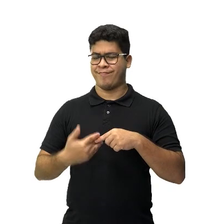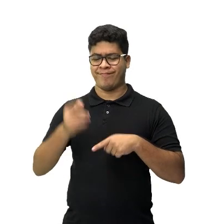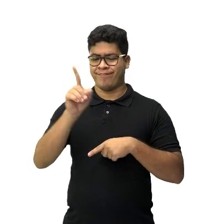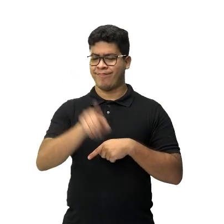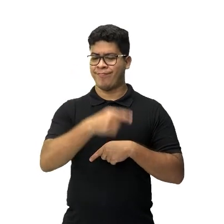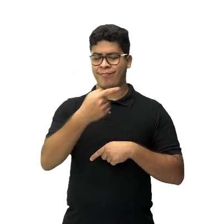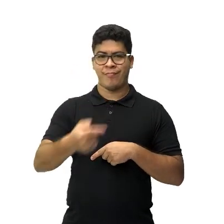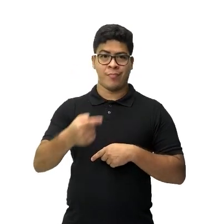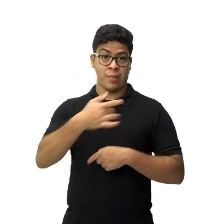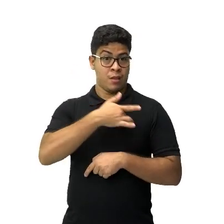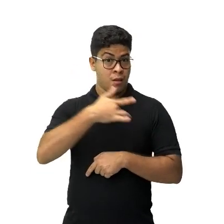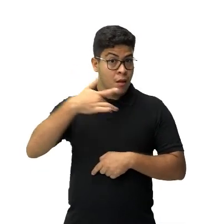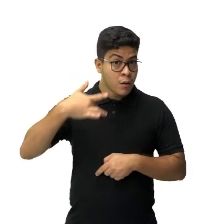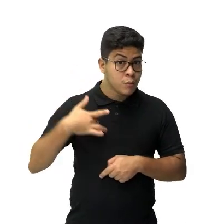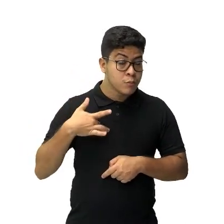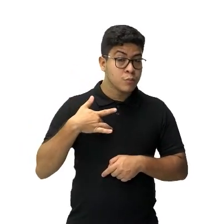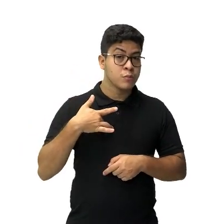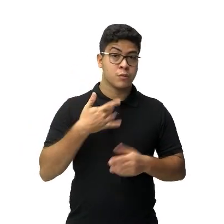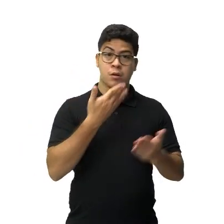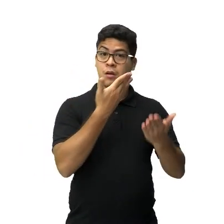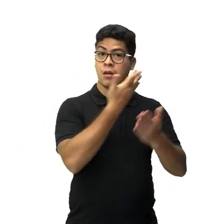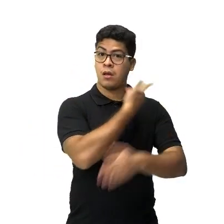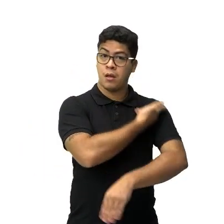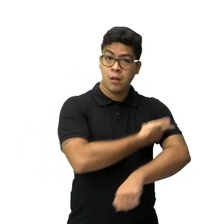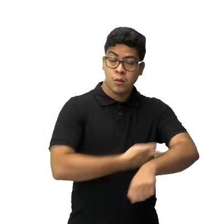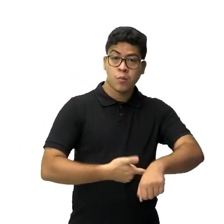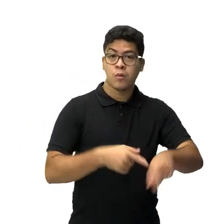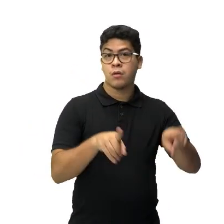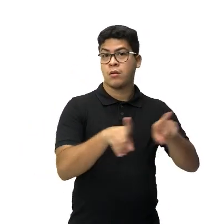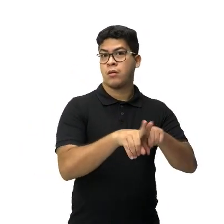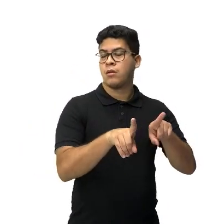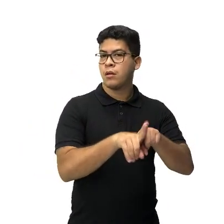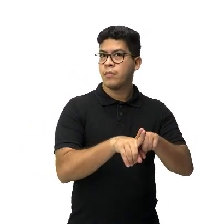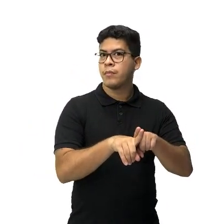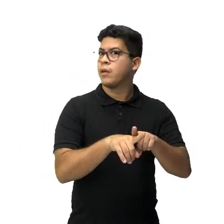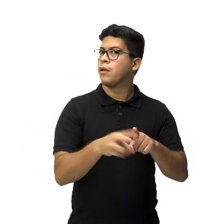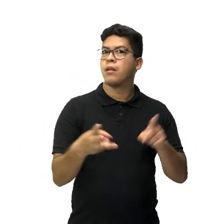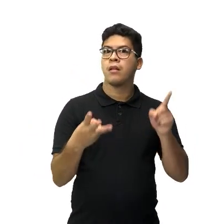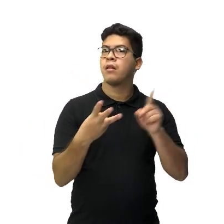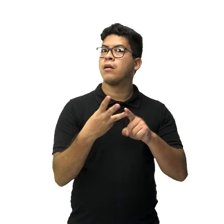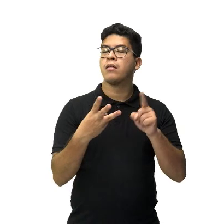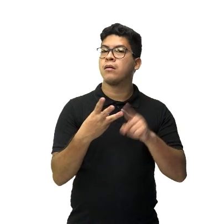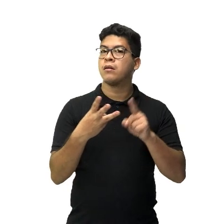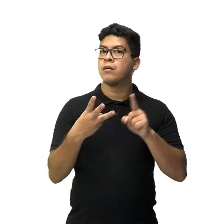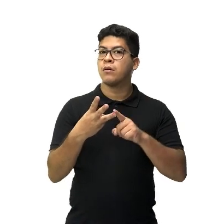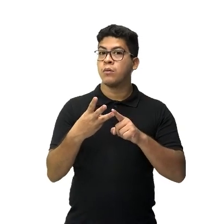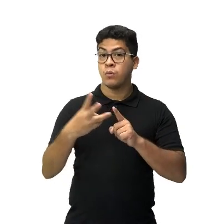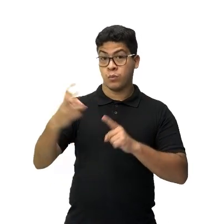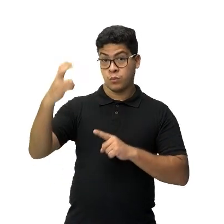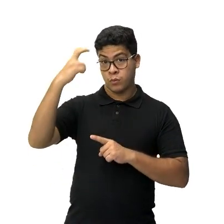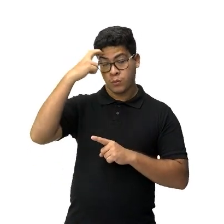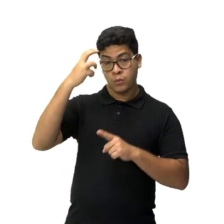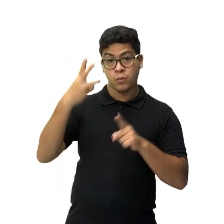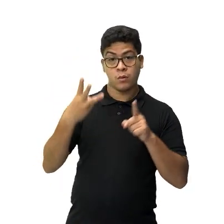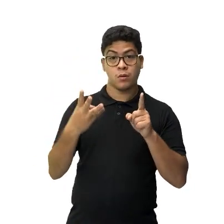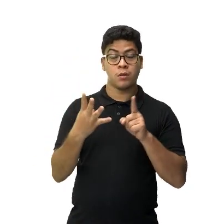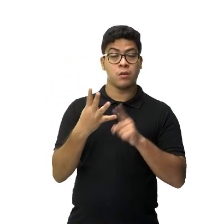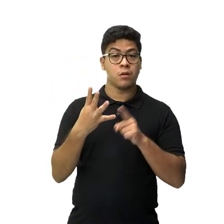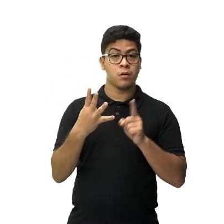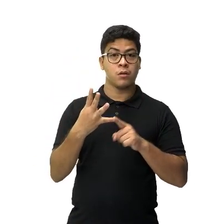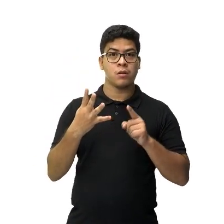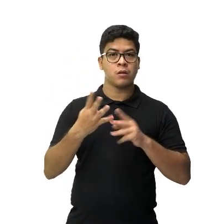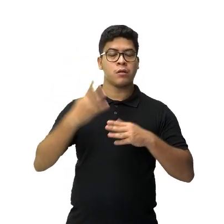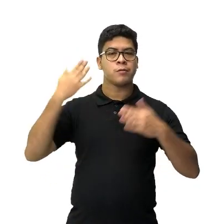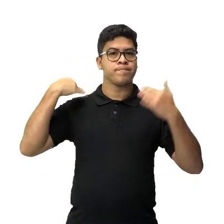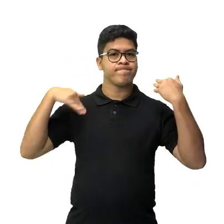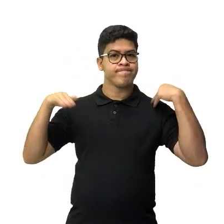de qualidade, né, assim como cultura e lazer. Se os jovens deixam o campo em busca de melhoria